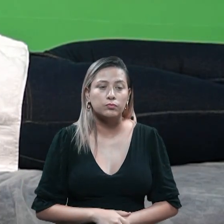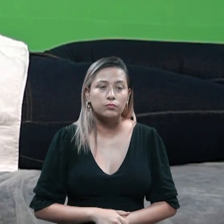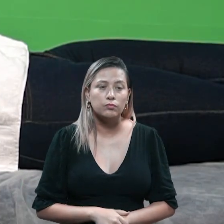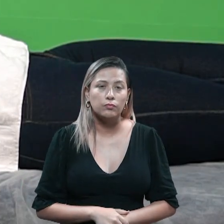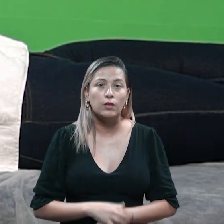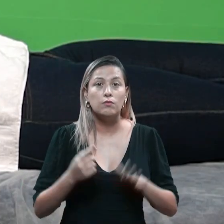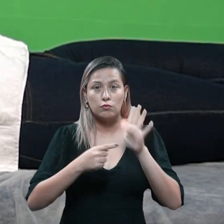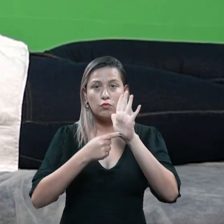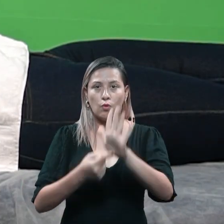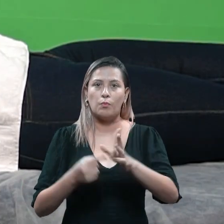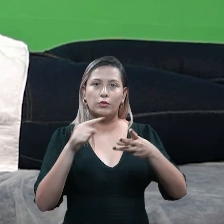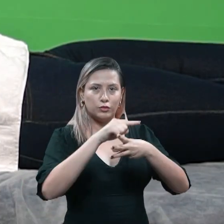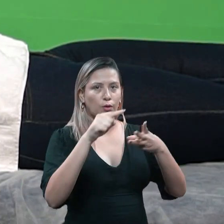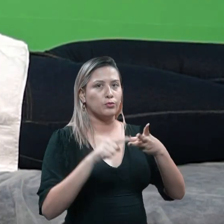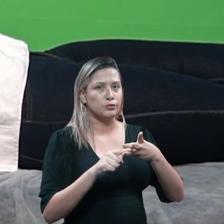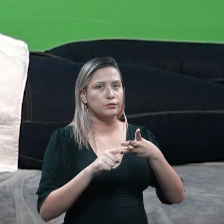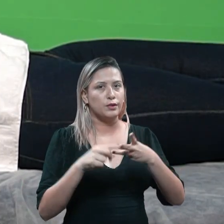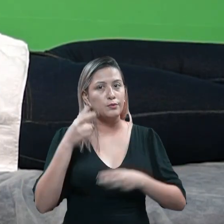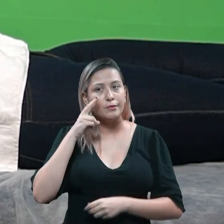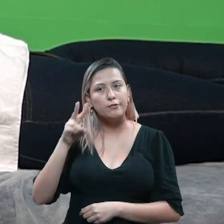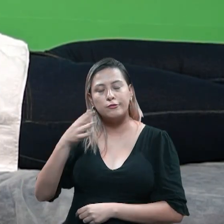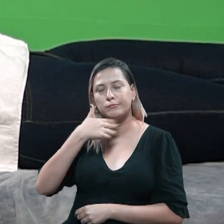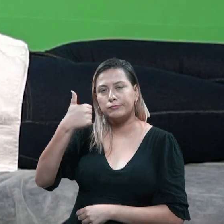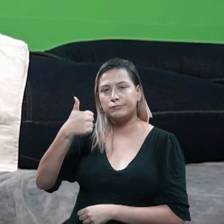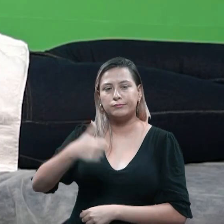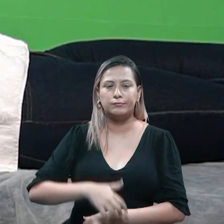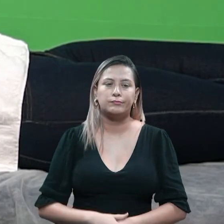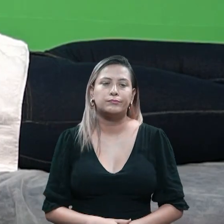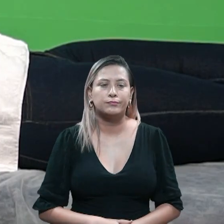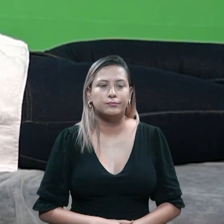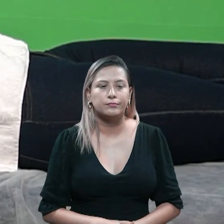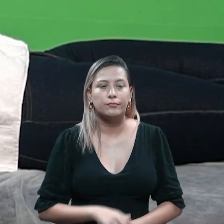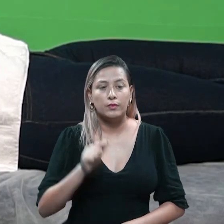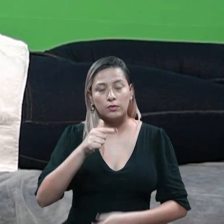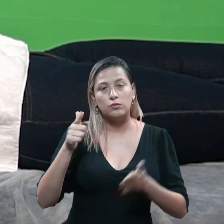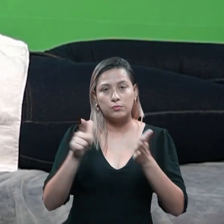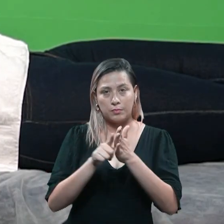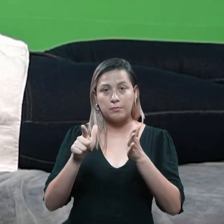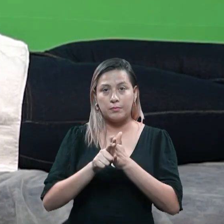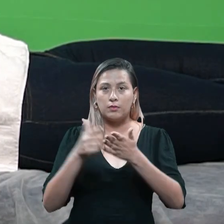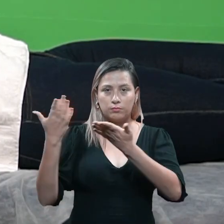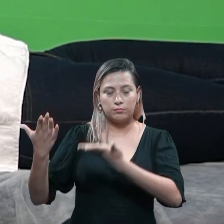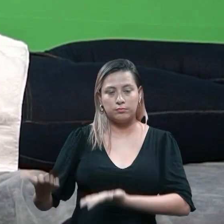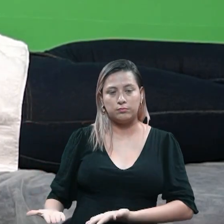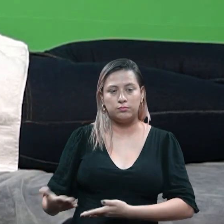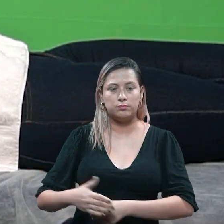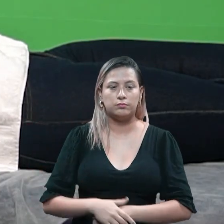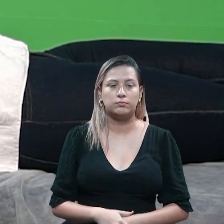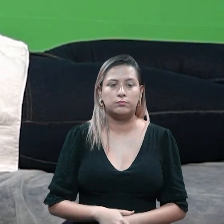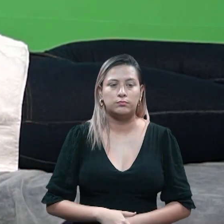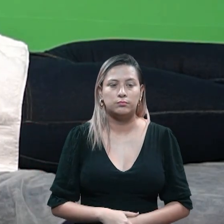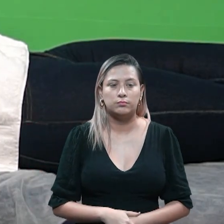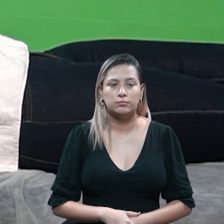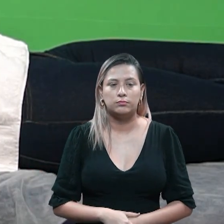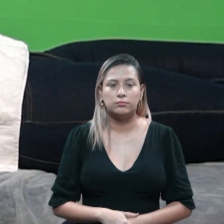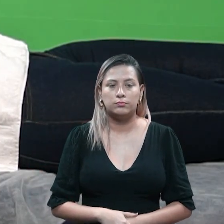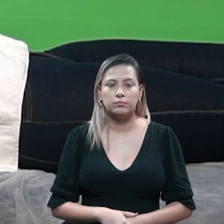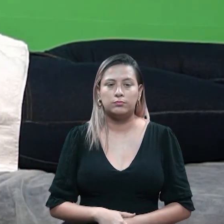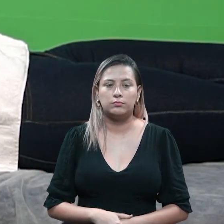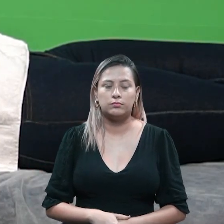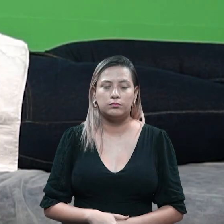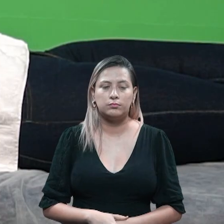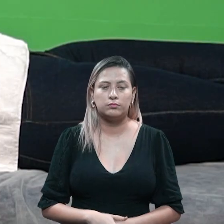formas para vocês visualizarem bem. O lencinho de papel, eu envolvo a minha mão